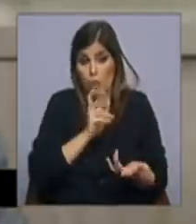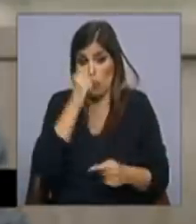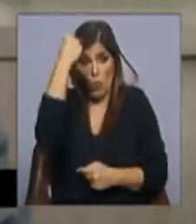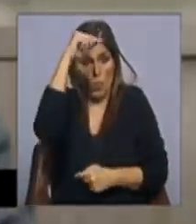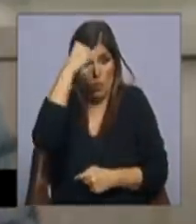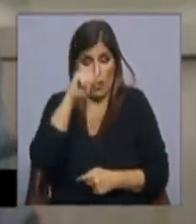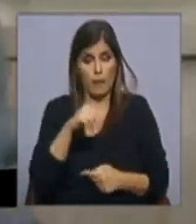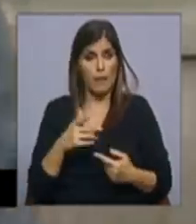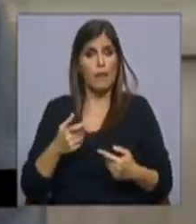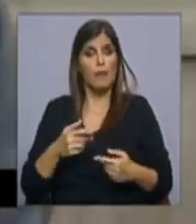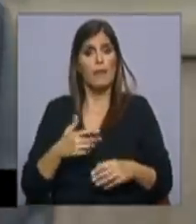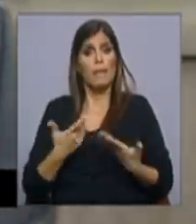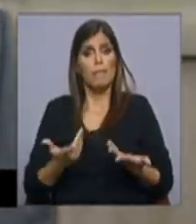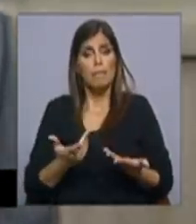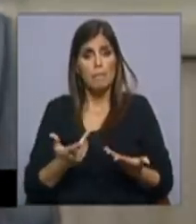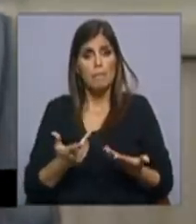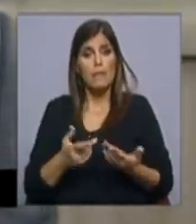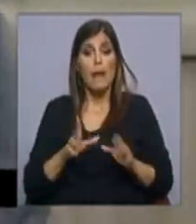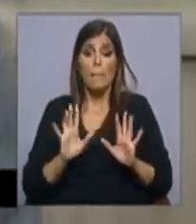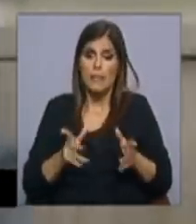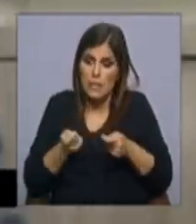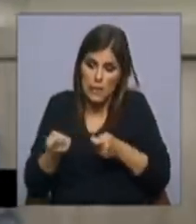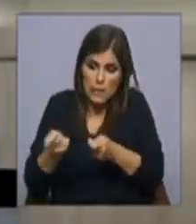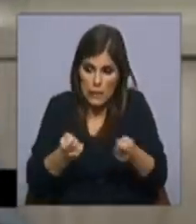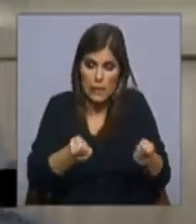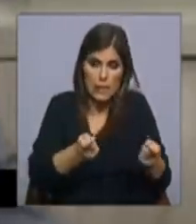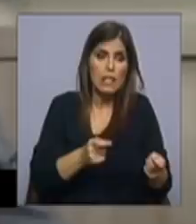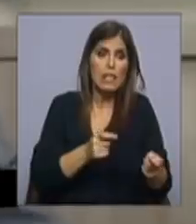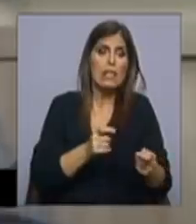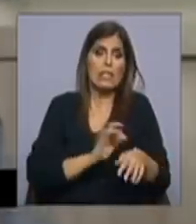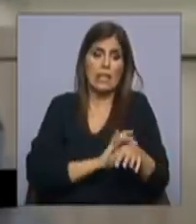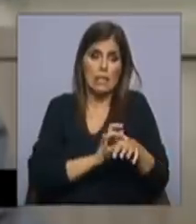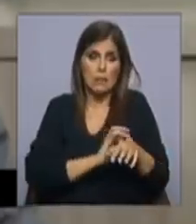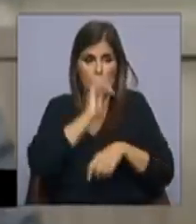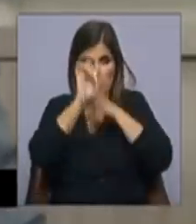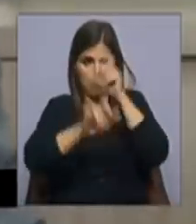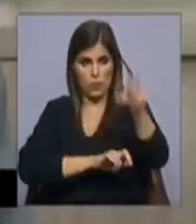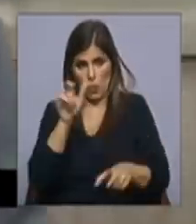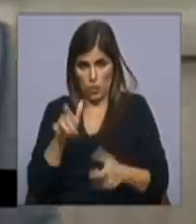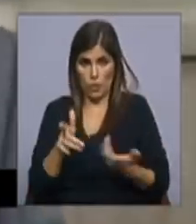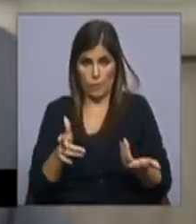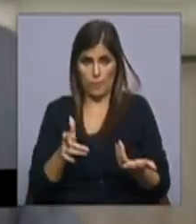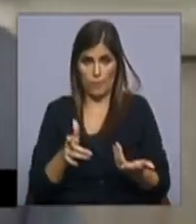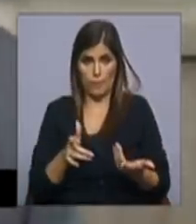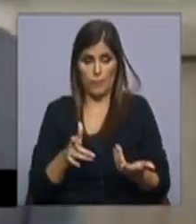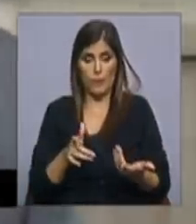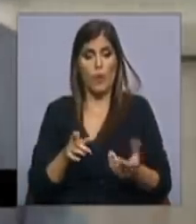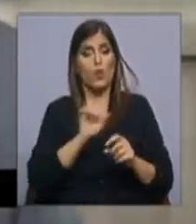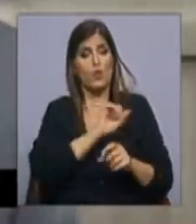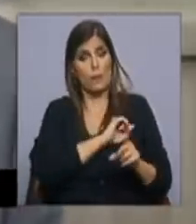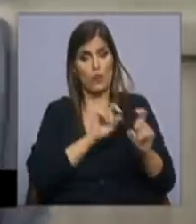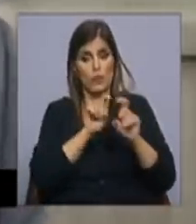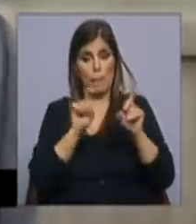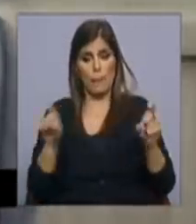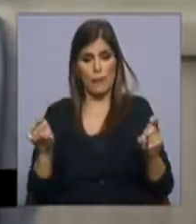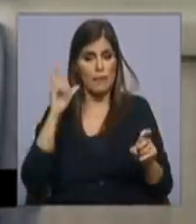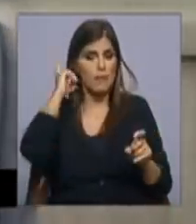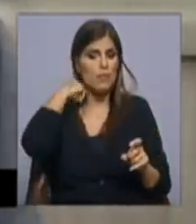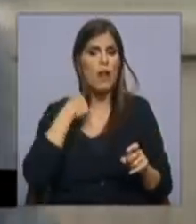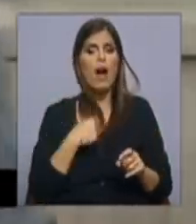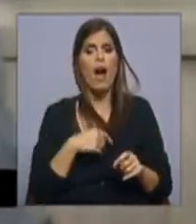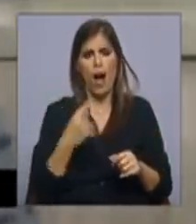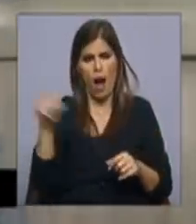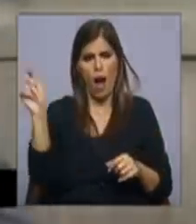gente confinar por convencimento. É importante que a gente diga o seguinte: os empresários que estão em vários lugares do